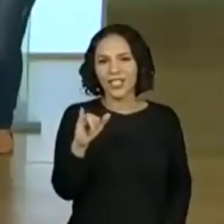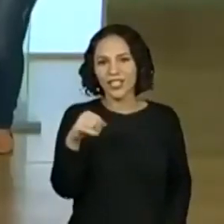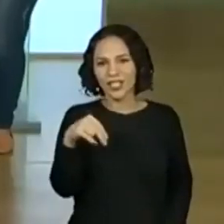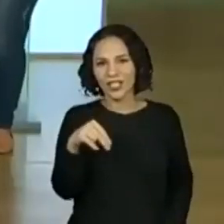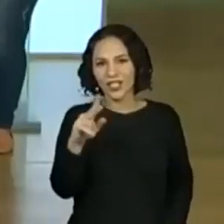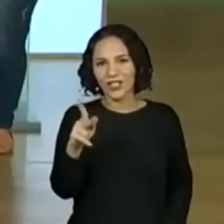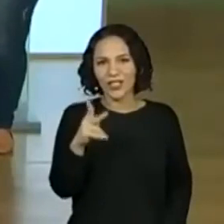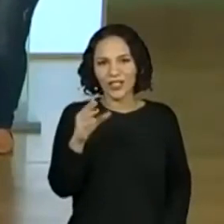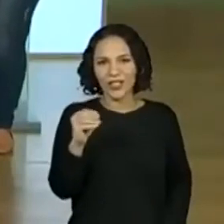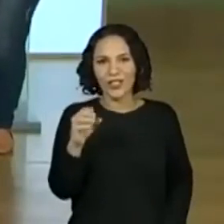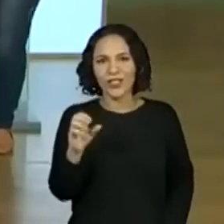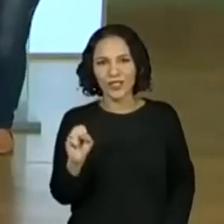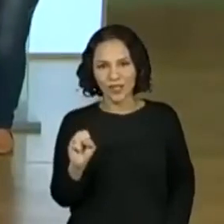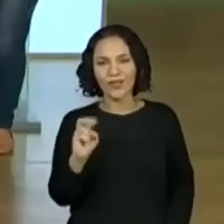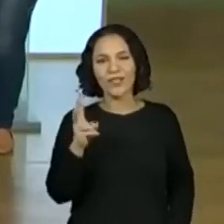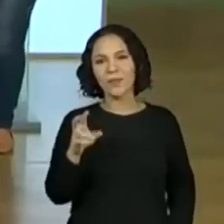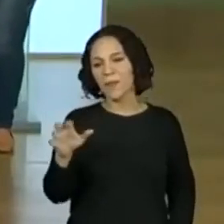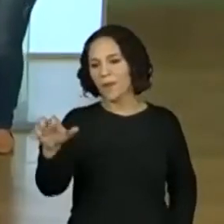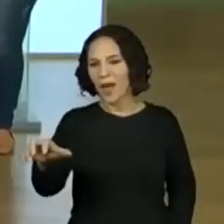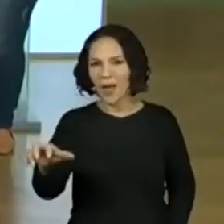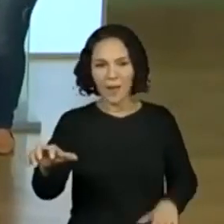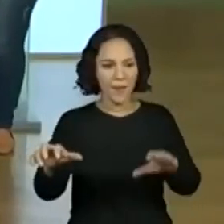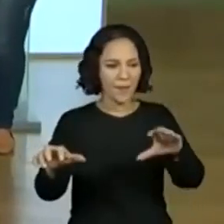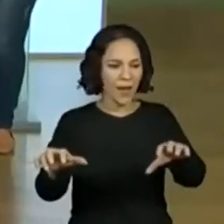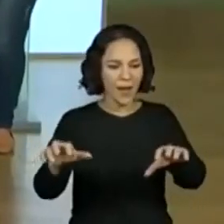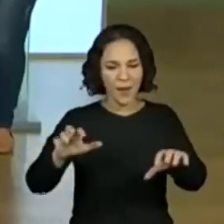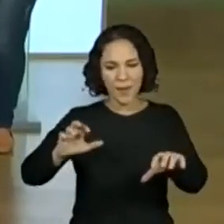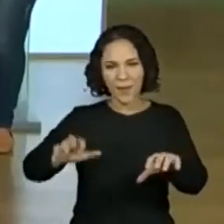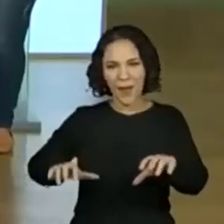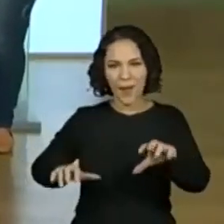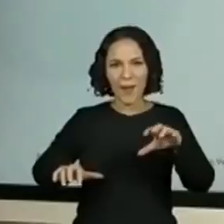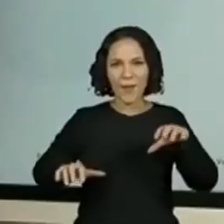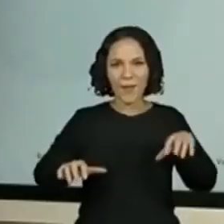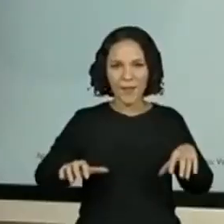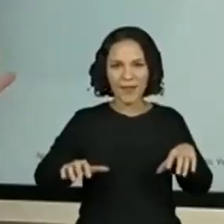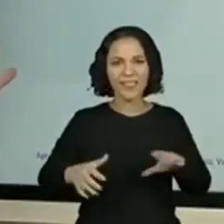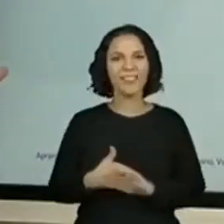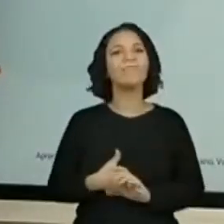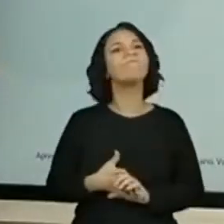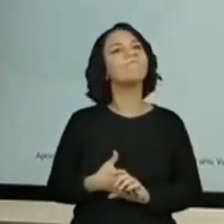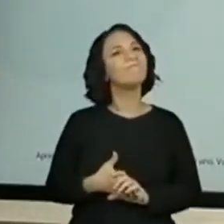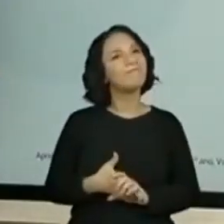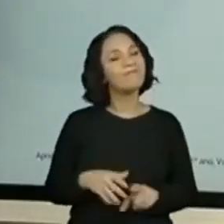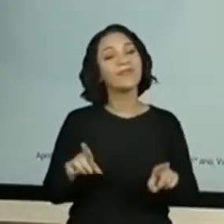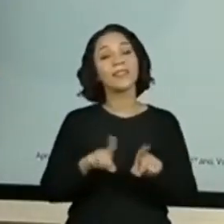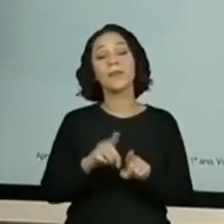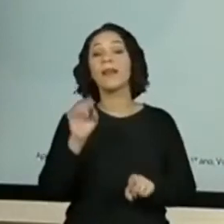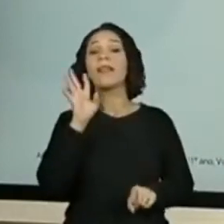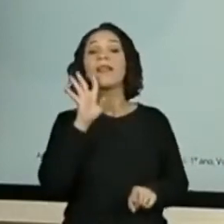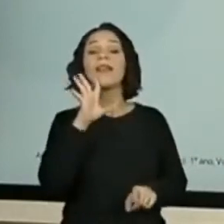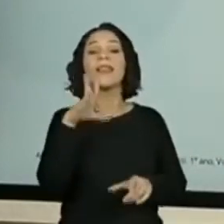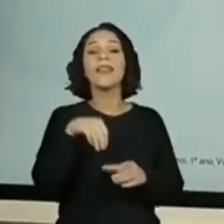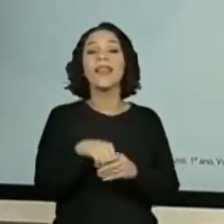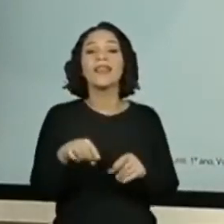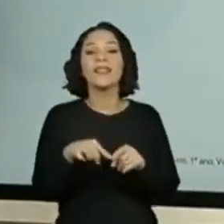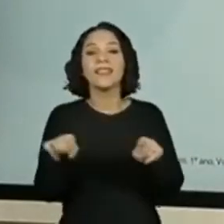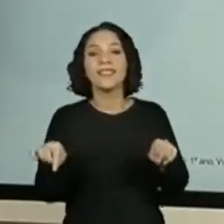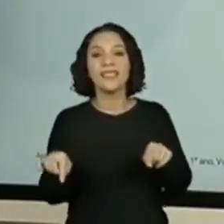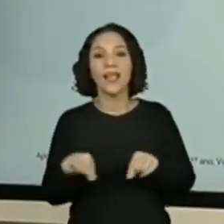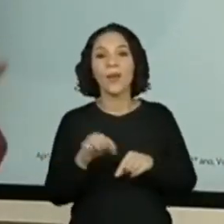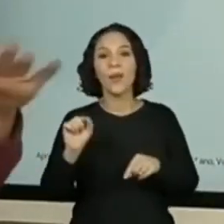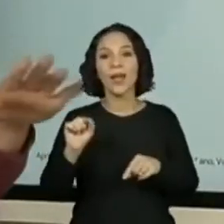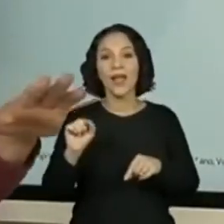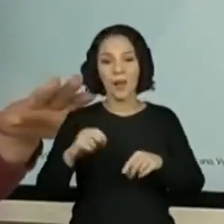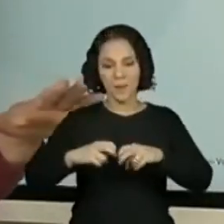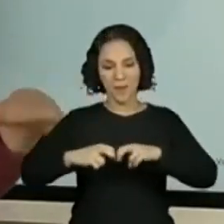Que é eles legal. Passavam de estação em estação. Estação, os cantinhos. Professora Vivi, outra coisa muito bacana que a gente faz dentro da sala de aula são aquelas